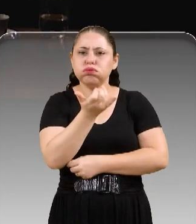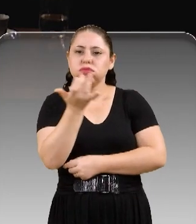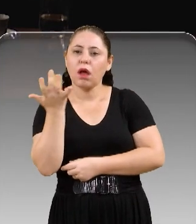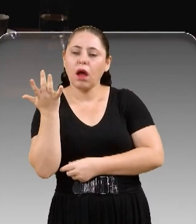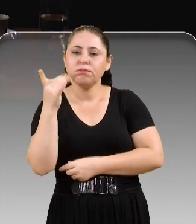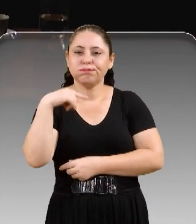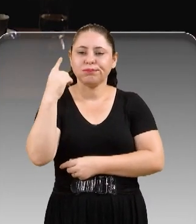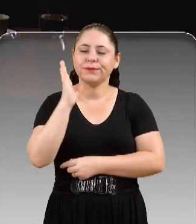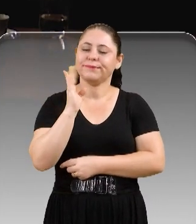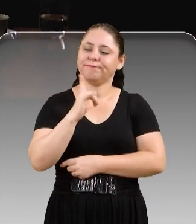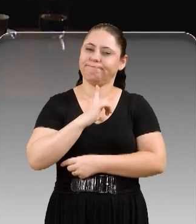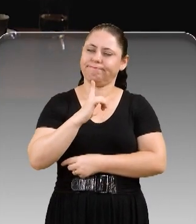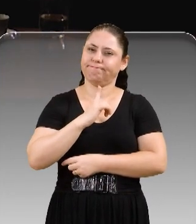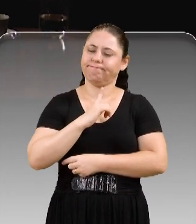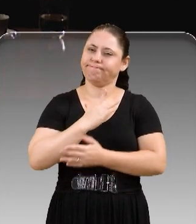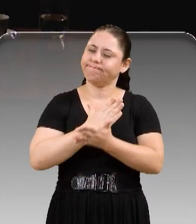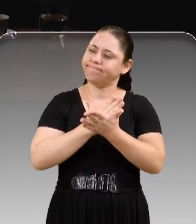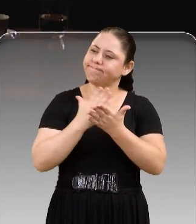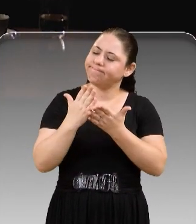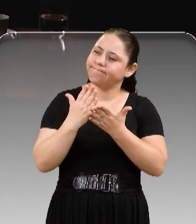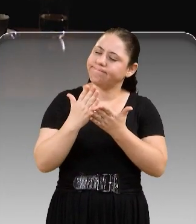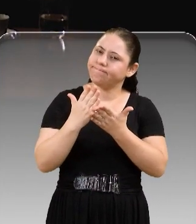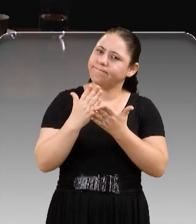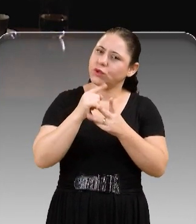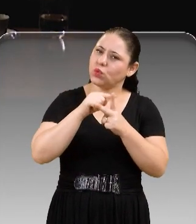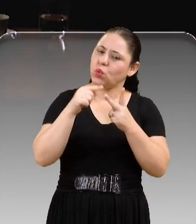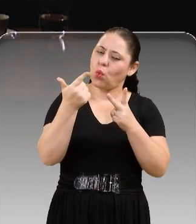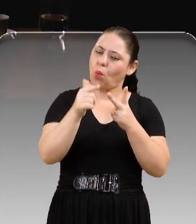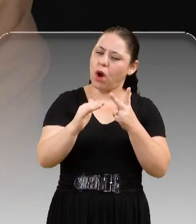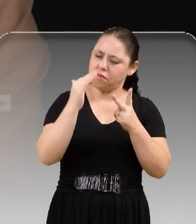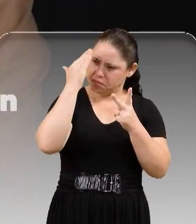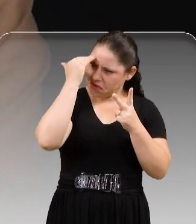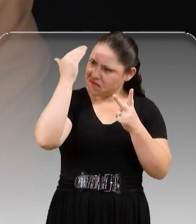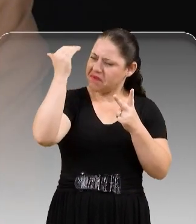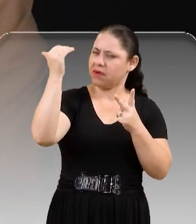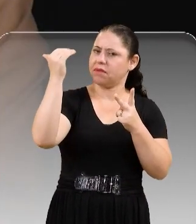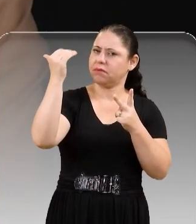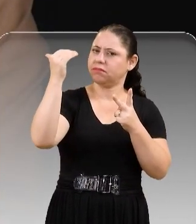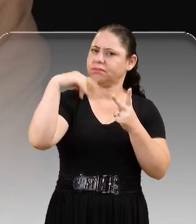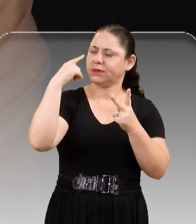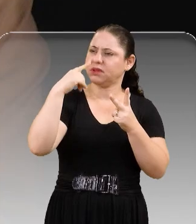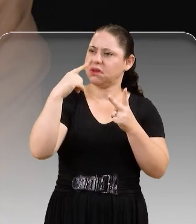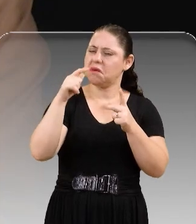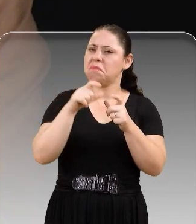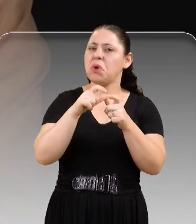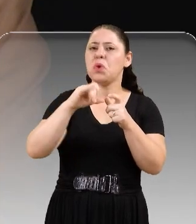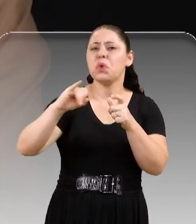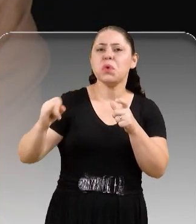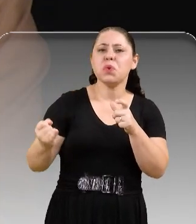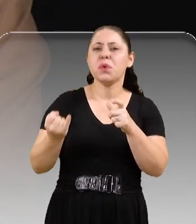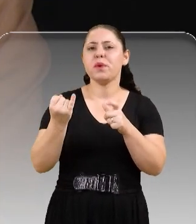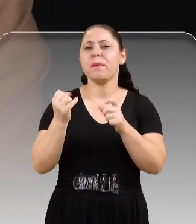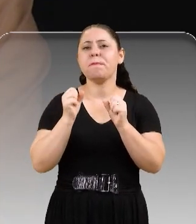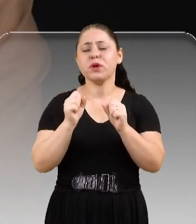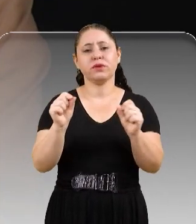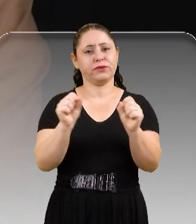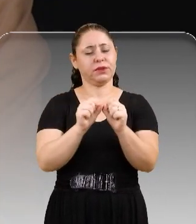que já existiam, eu começando, estando com 2 outros grandes advogados lá, eu teria poucas oportunidades de poder